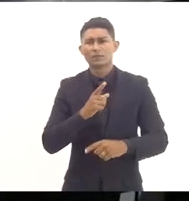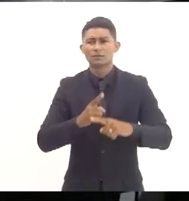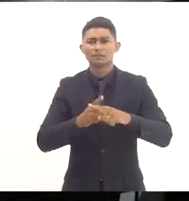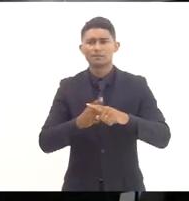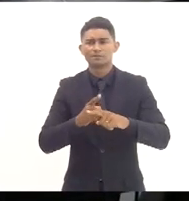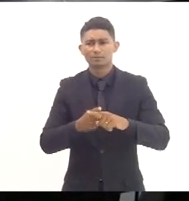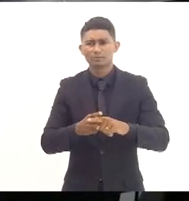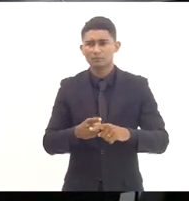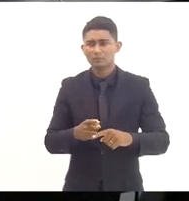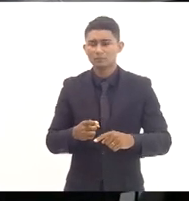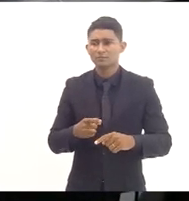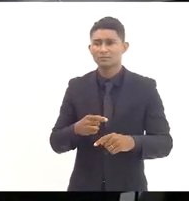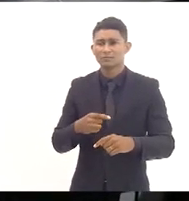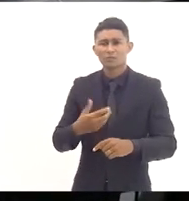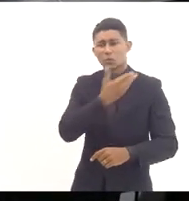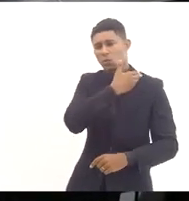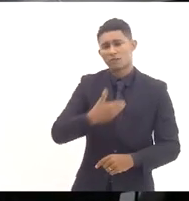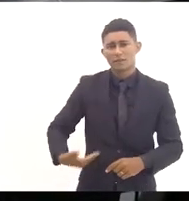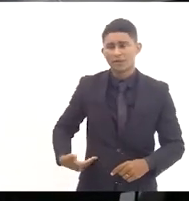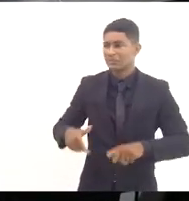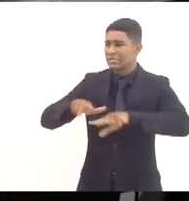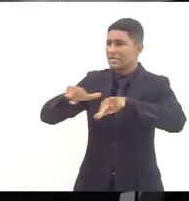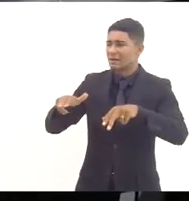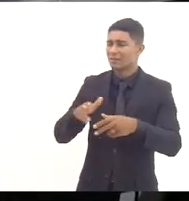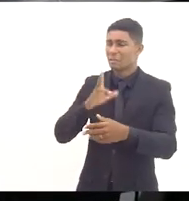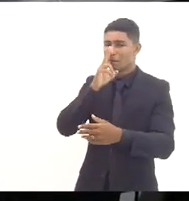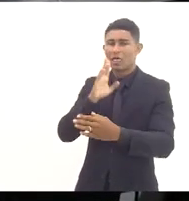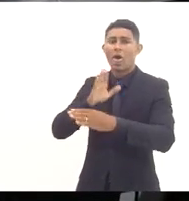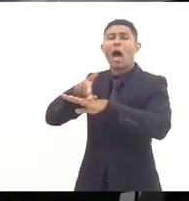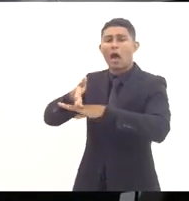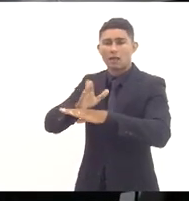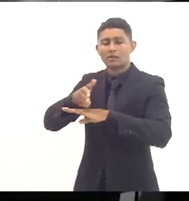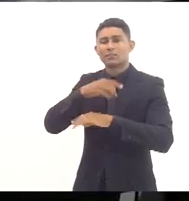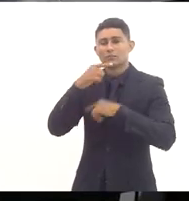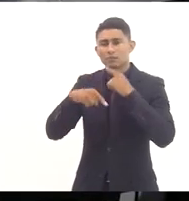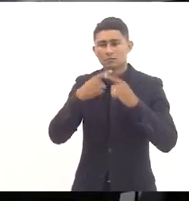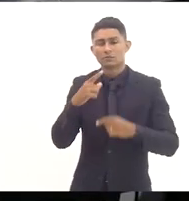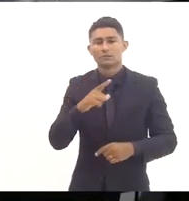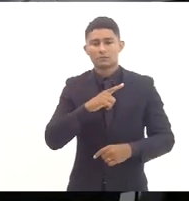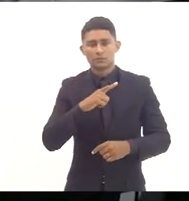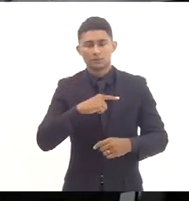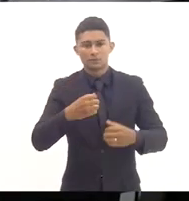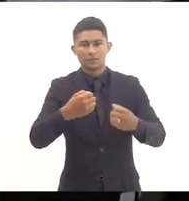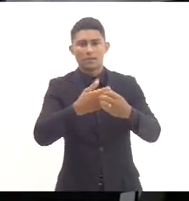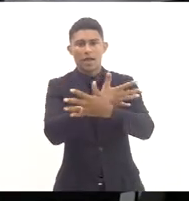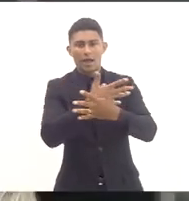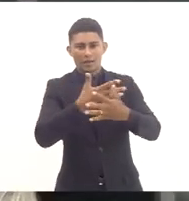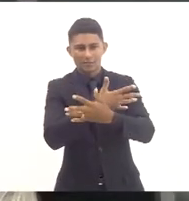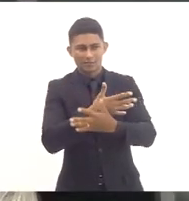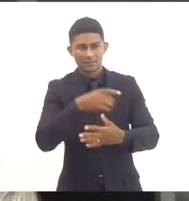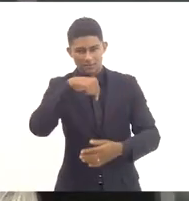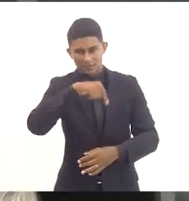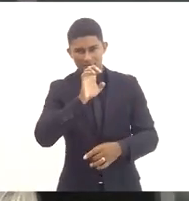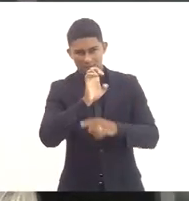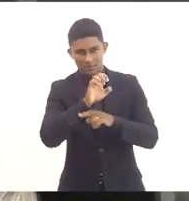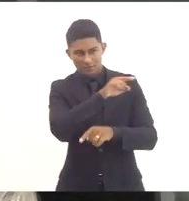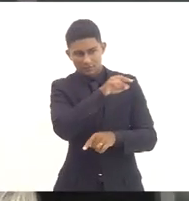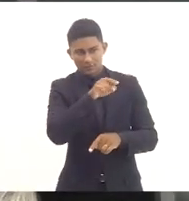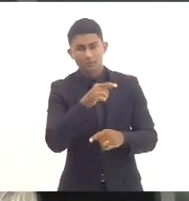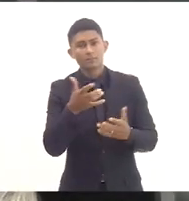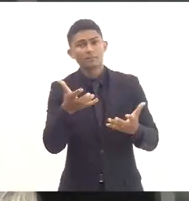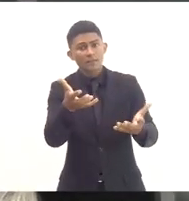tudo quanto é serviço do poder público tem um município no estado que agora estão querendo